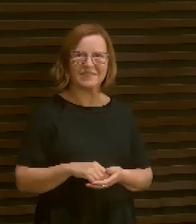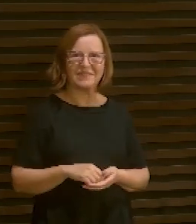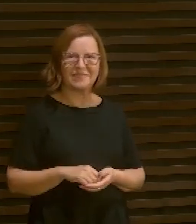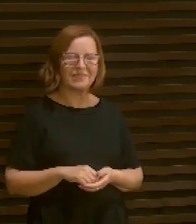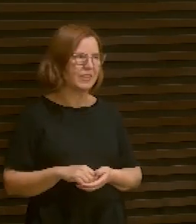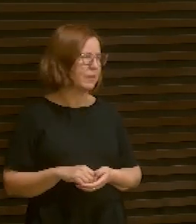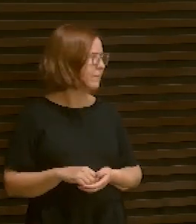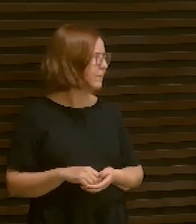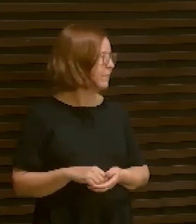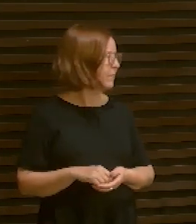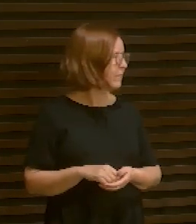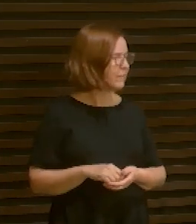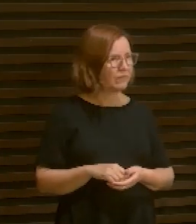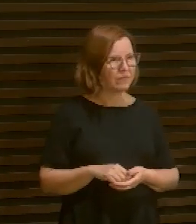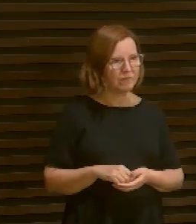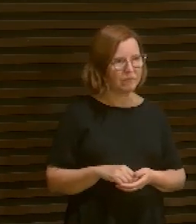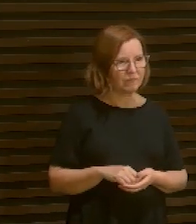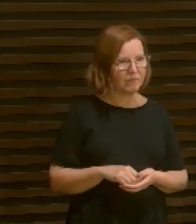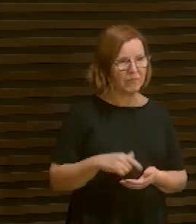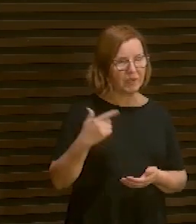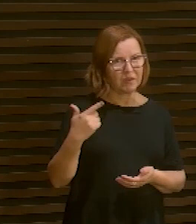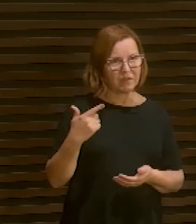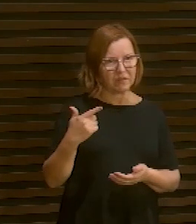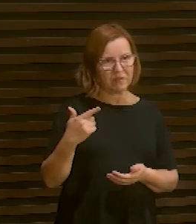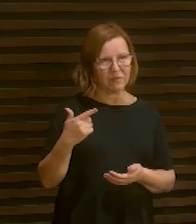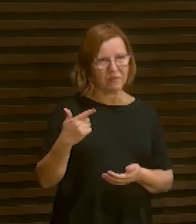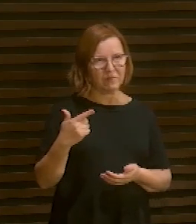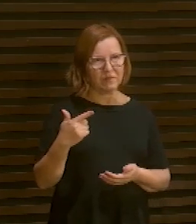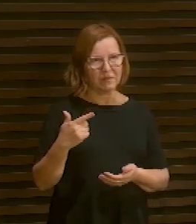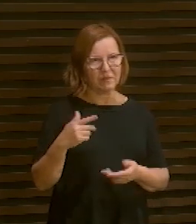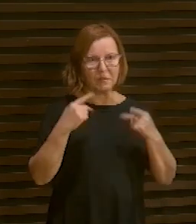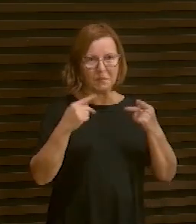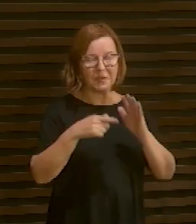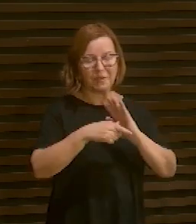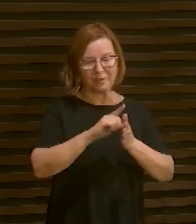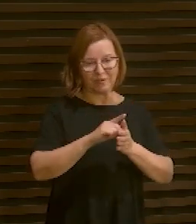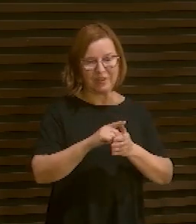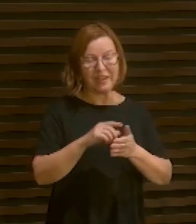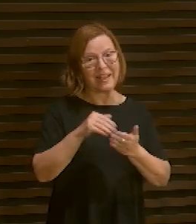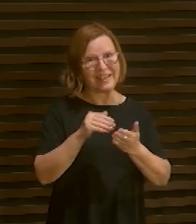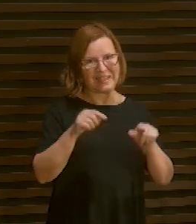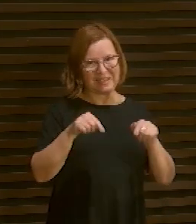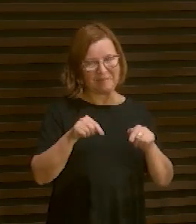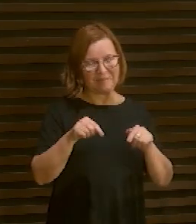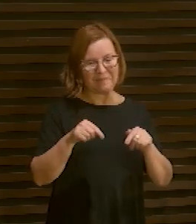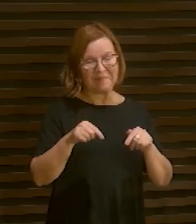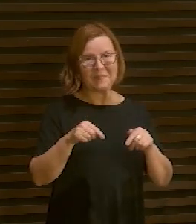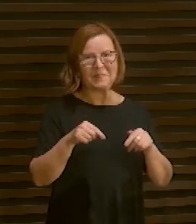Anteriormente, nas duas últimas mensagens, nós chegamos aqui. Agora vamos caminhar um pouquinho